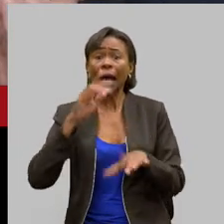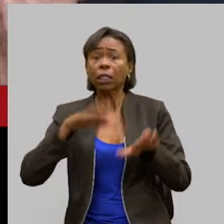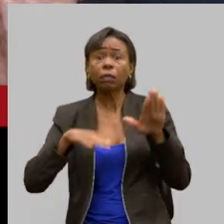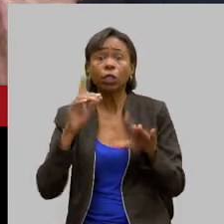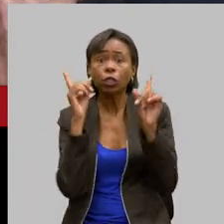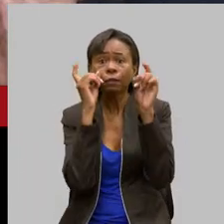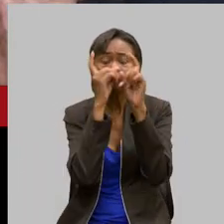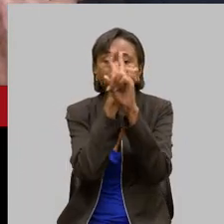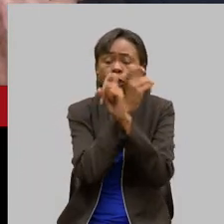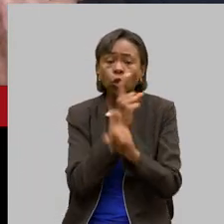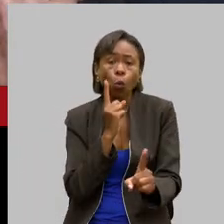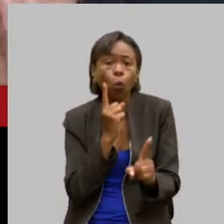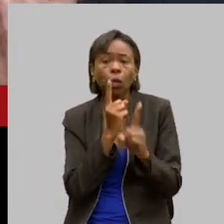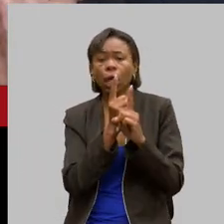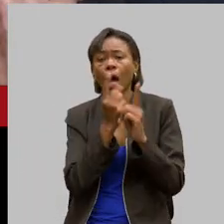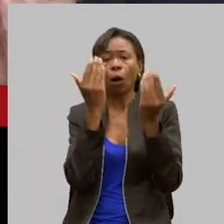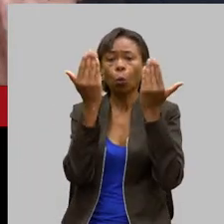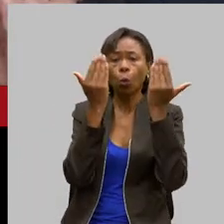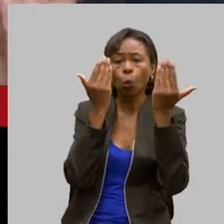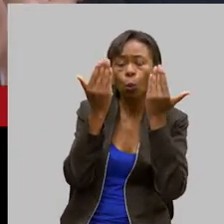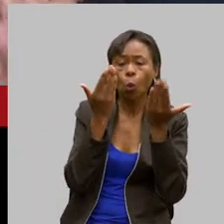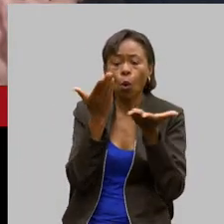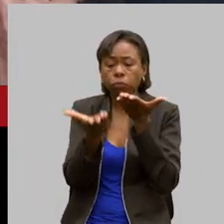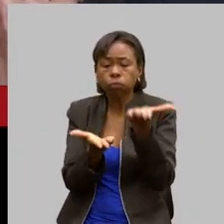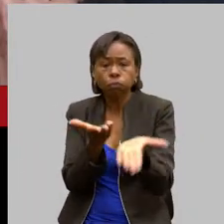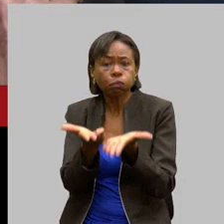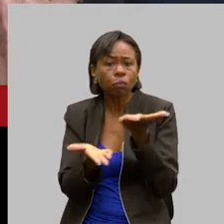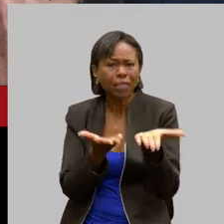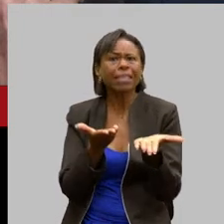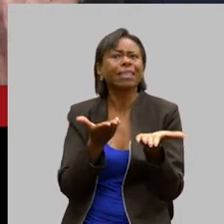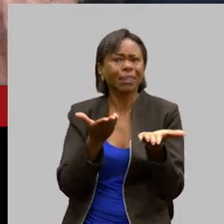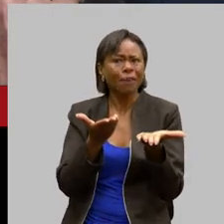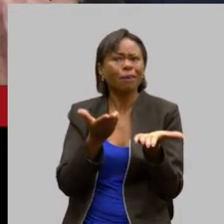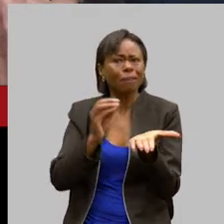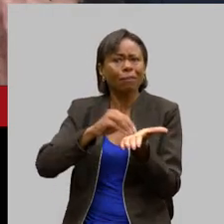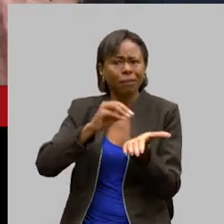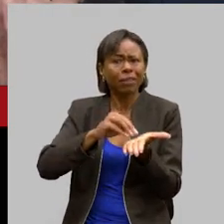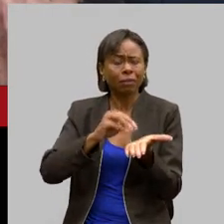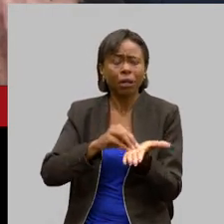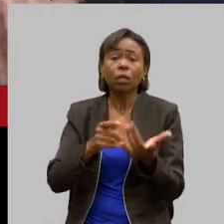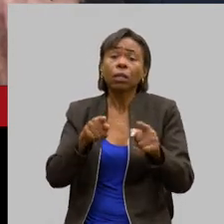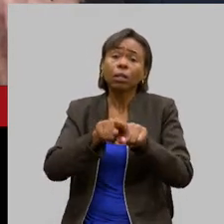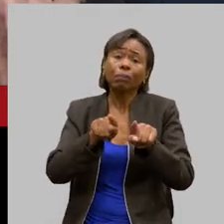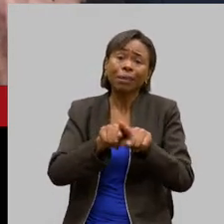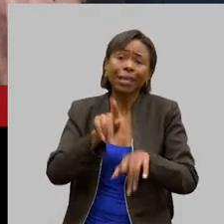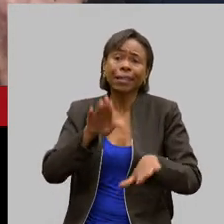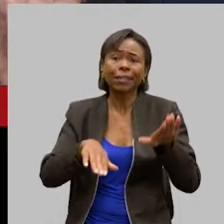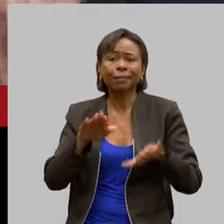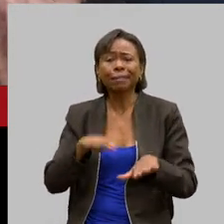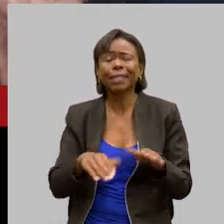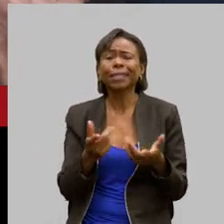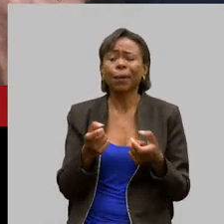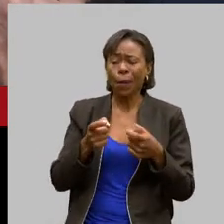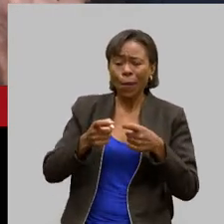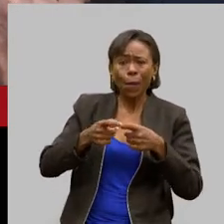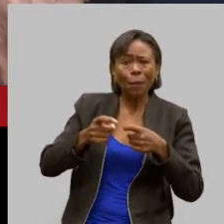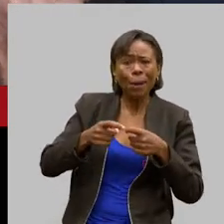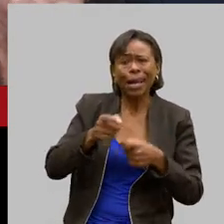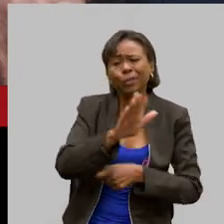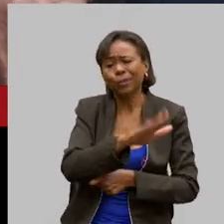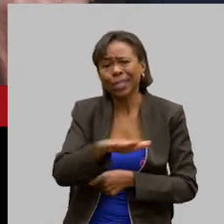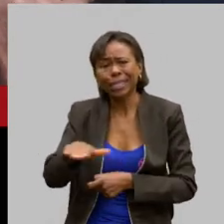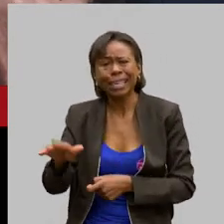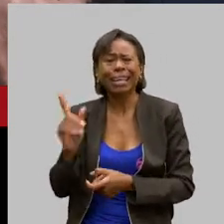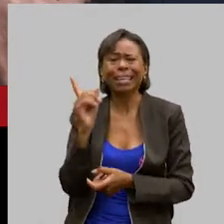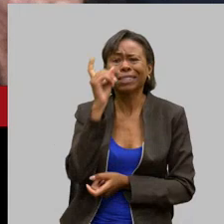conversando né sobre isso com o Crefito esse vazio assistencial e às vezes também tem dificuldade do neuropediatra tem dificuldade de outras especialidades